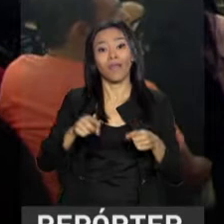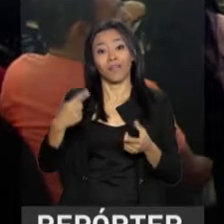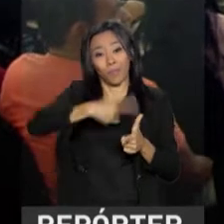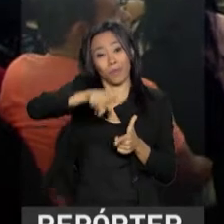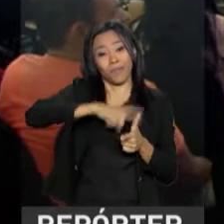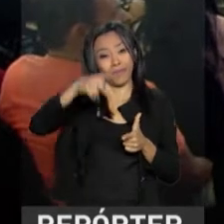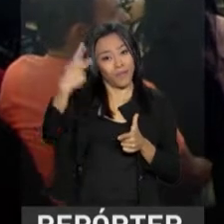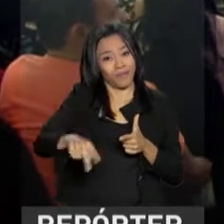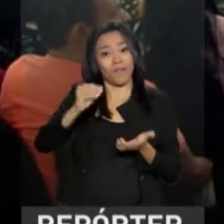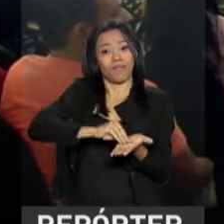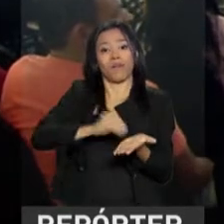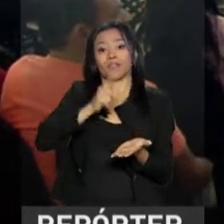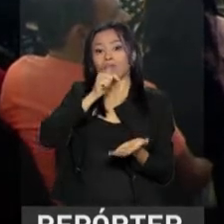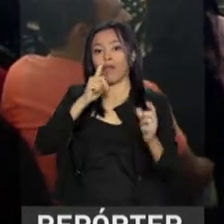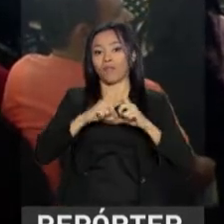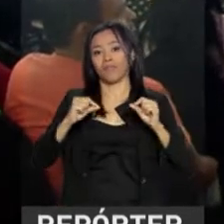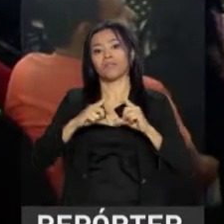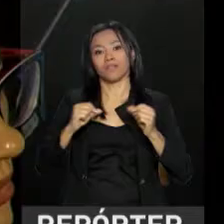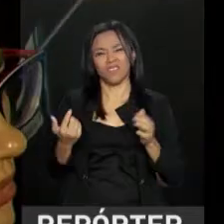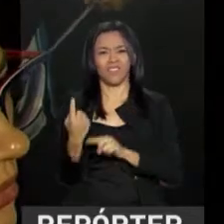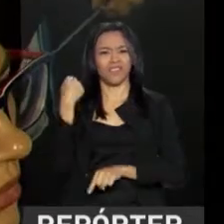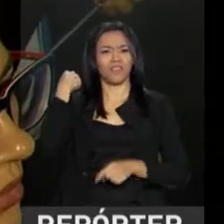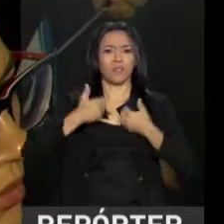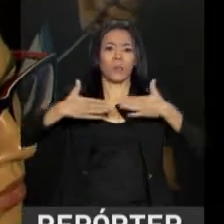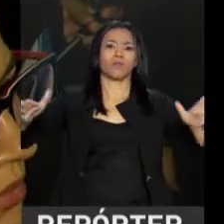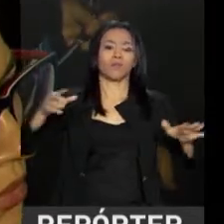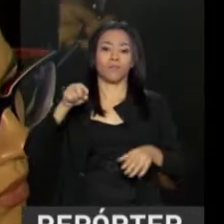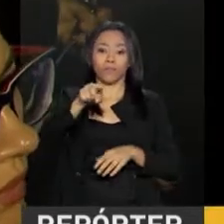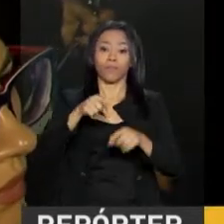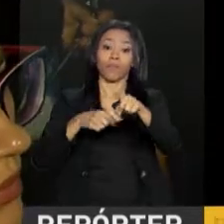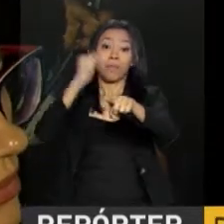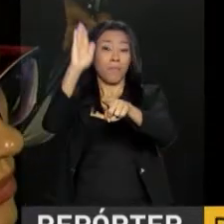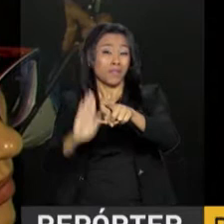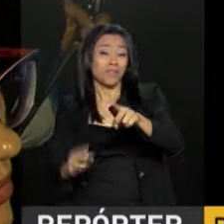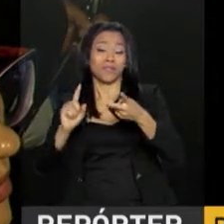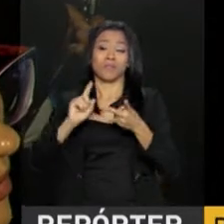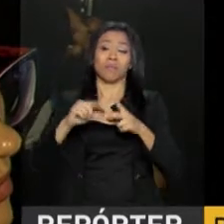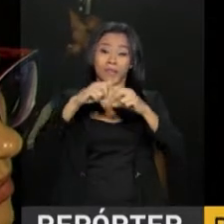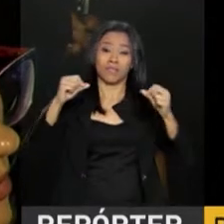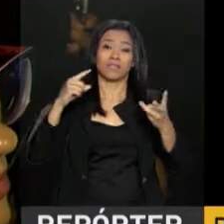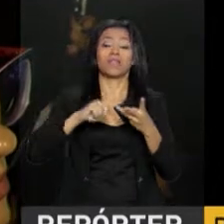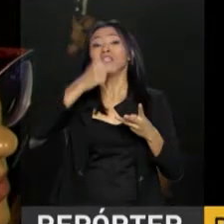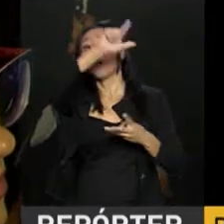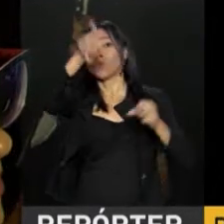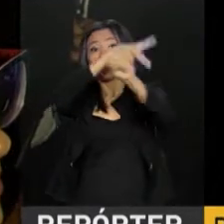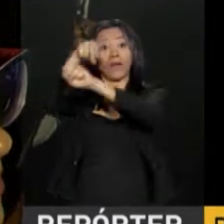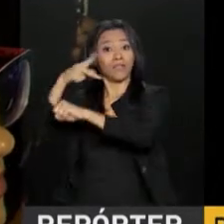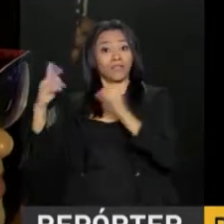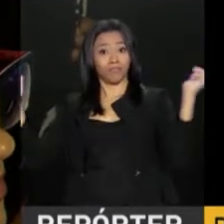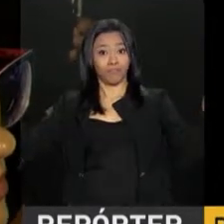e hídricas desde a inauguração de brasília brasileiros e estrangeiros do mundo todo compartilhando suas experiências